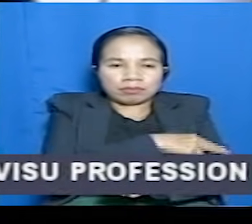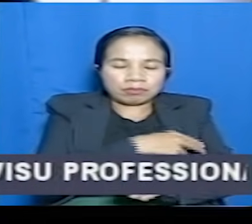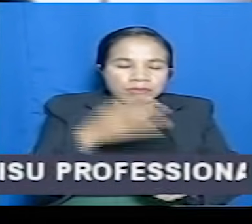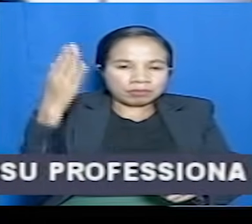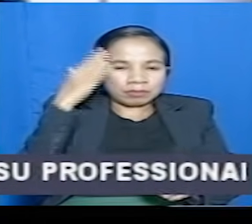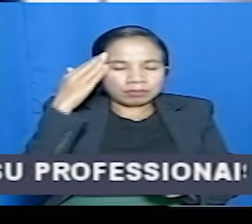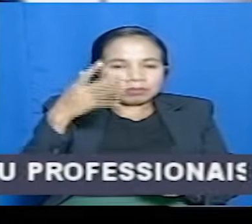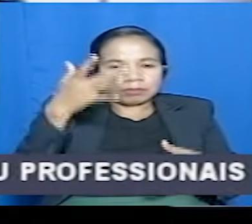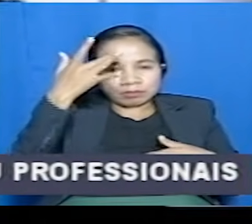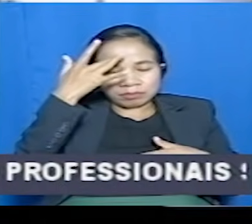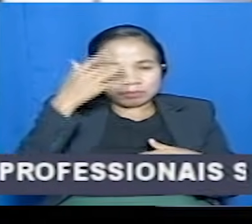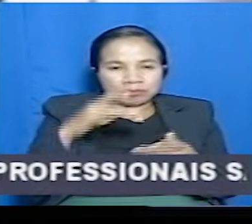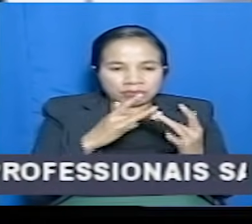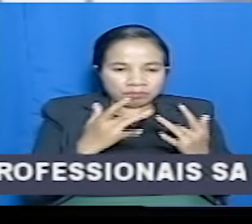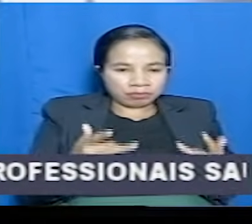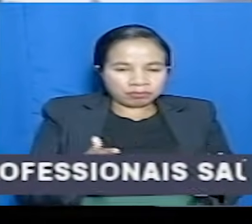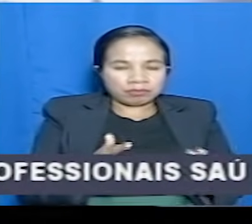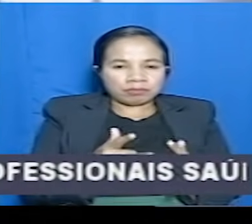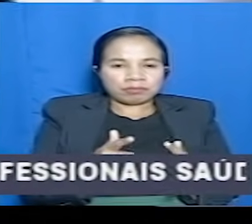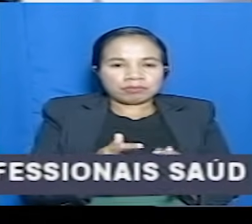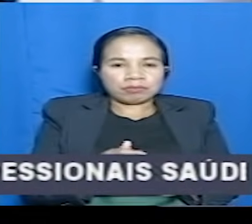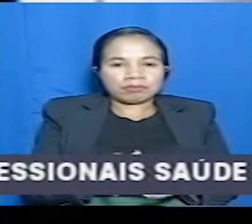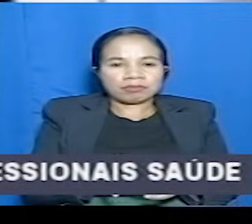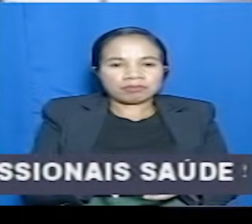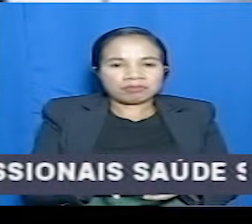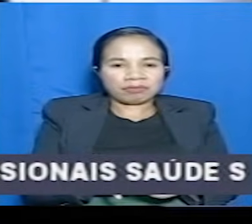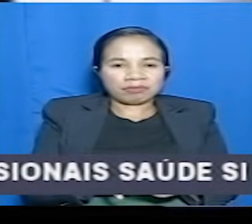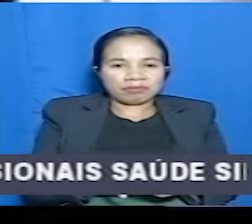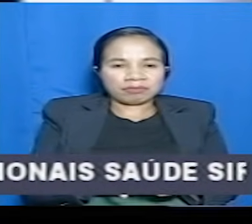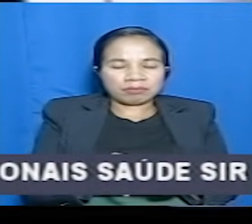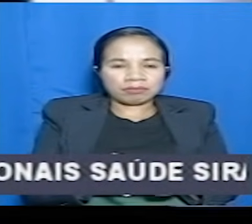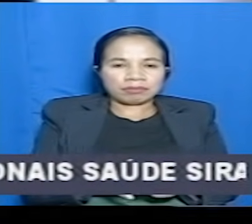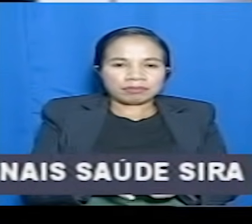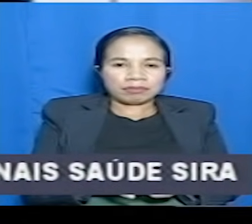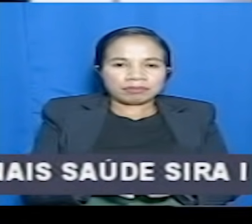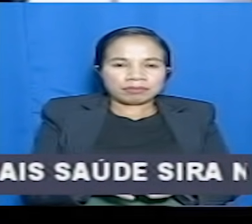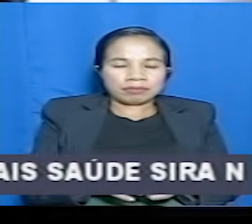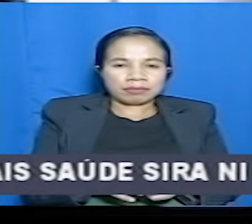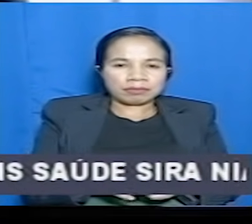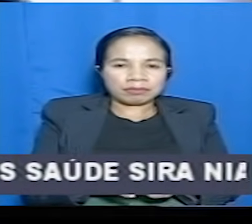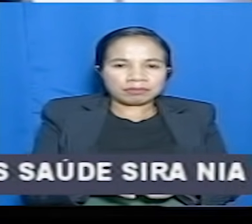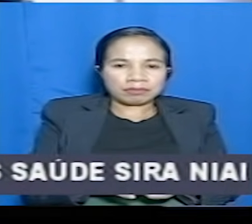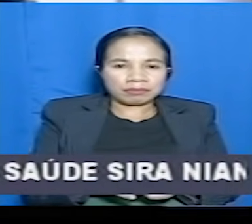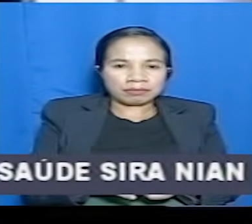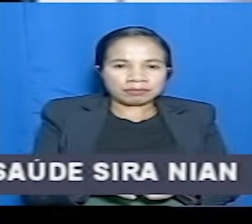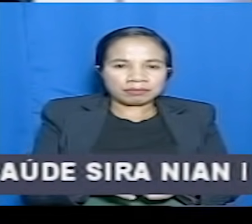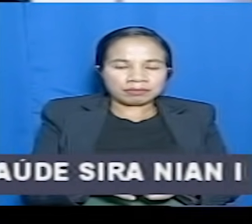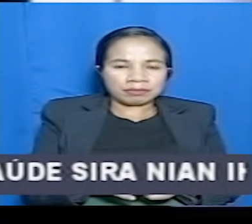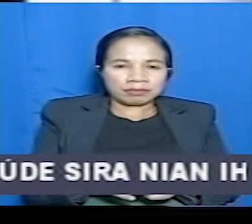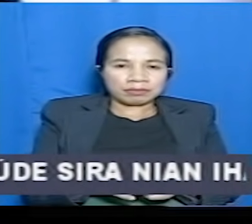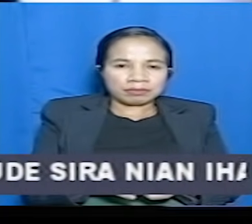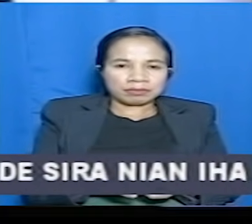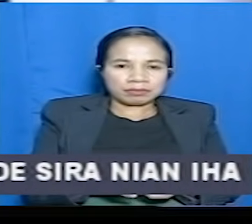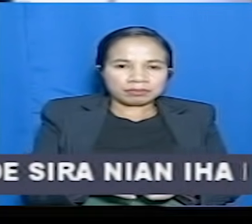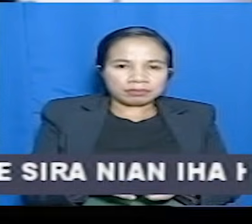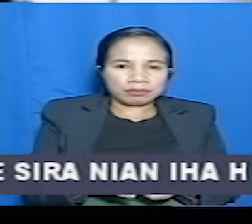ne, nia pulmão ser ne, infecção hotu. Ota nia ante atem boak ser ne, infecção